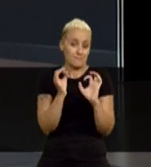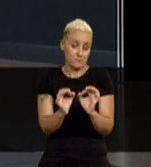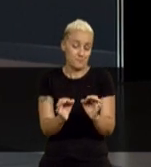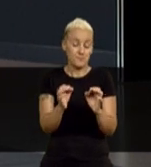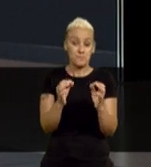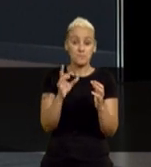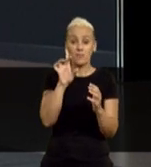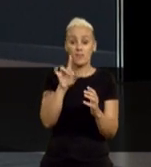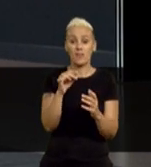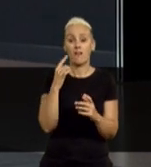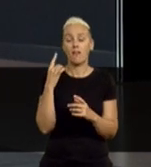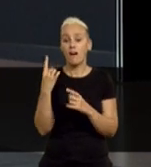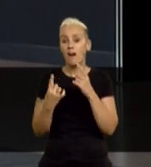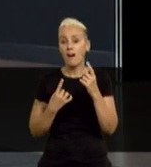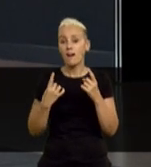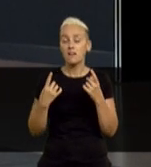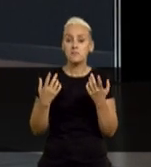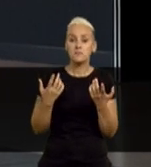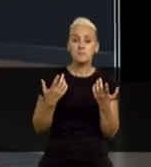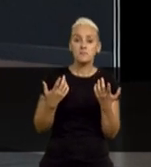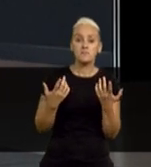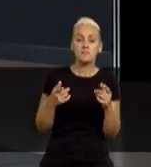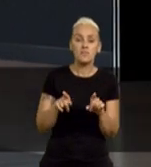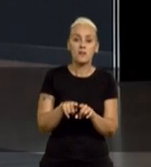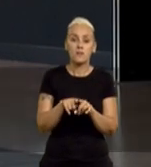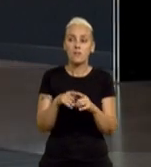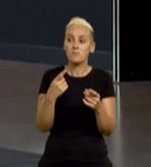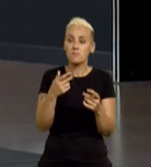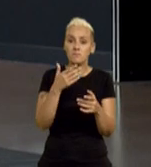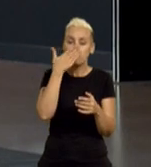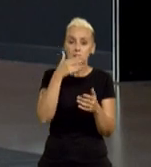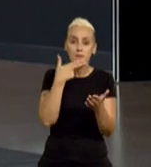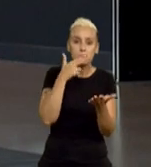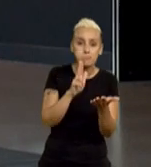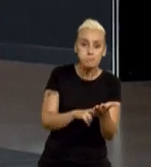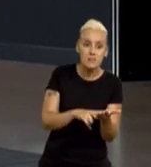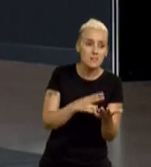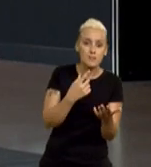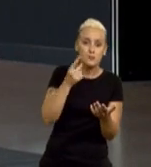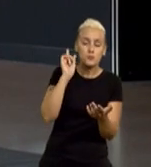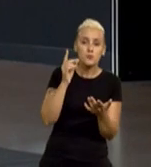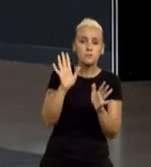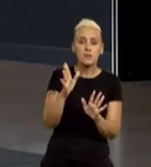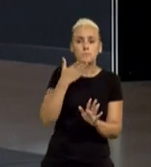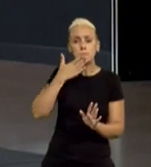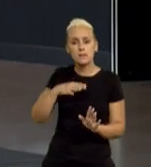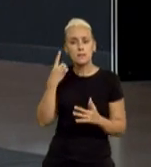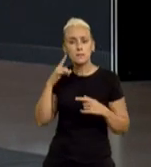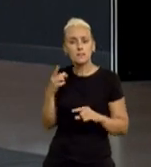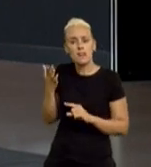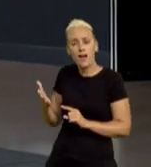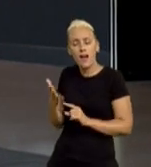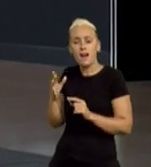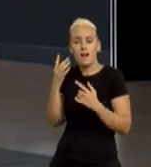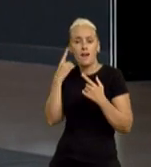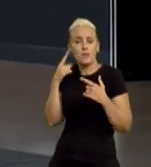que podem não existir no real, propriamente dito, mas ainda bem que existe a música, porque na música, nas canções,